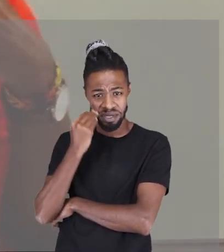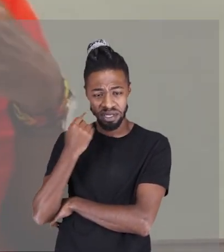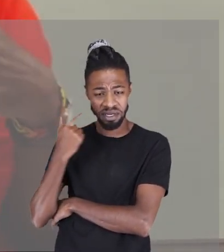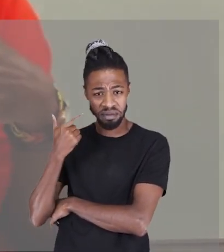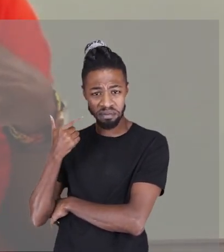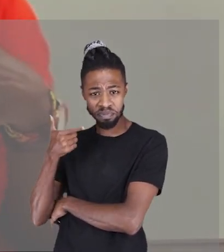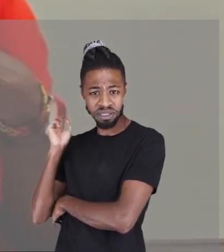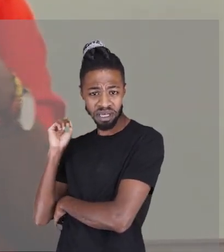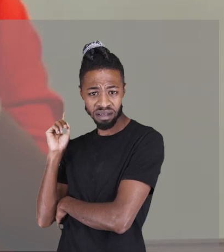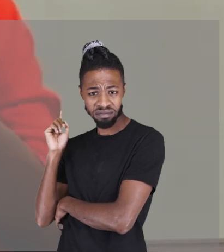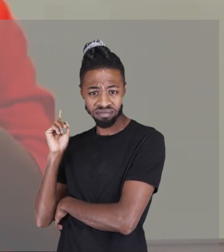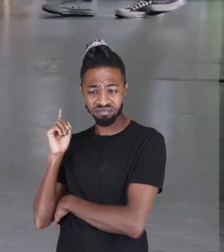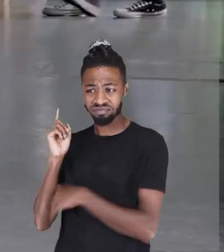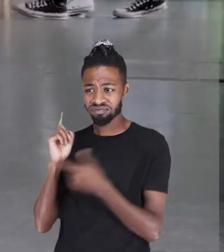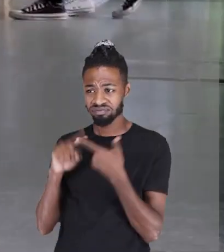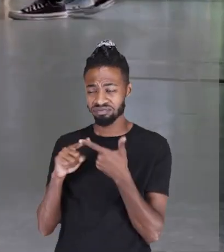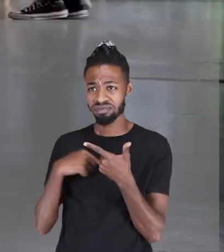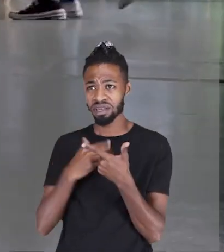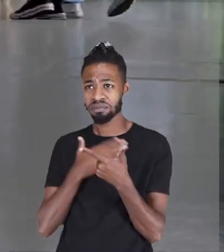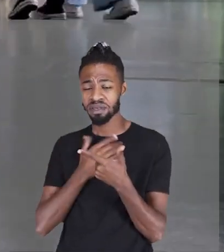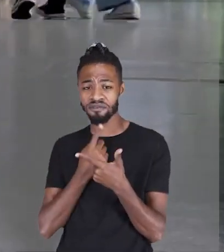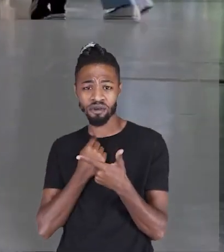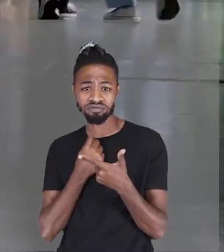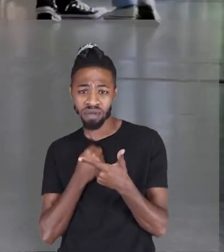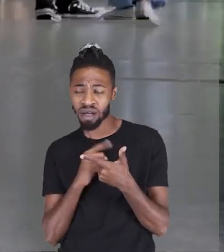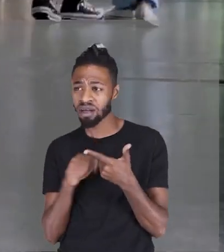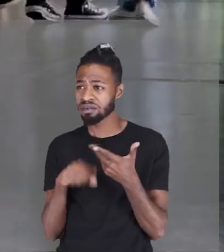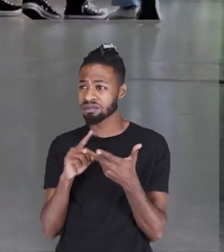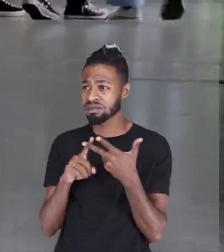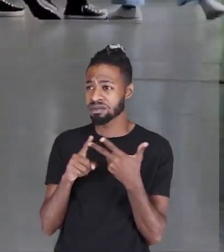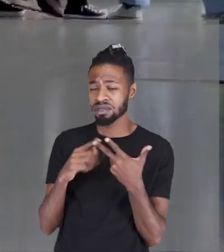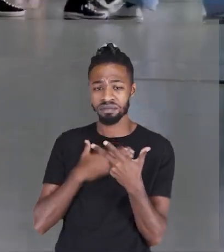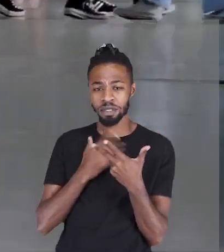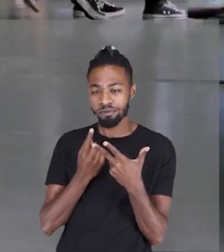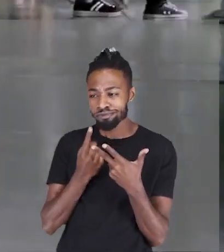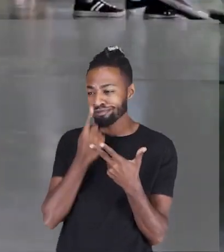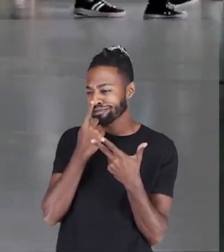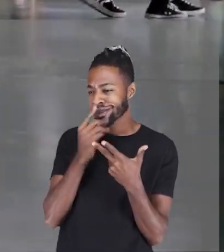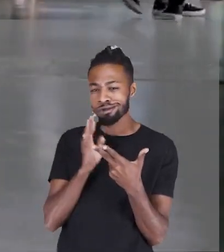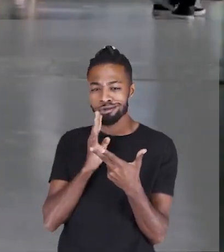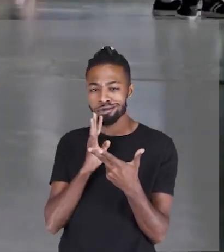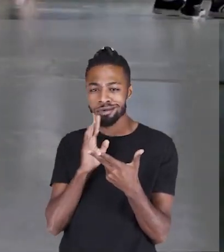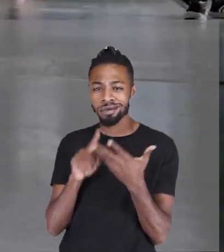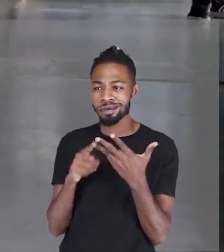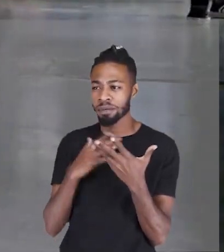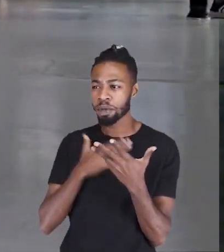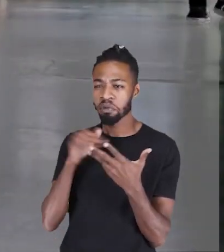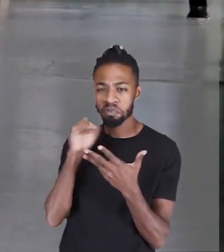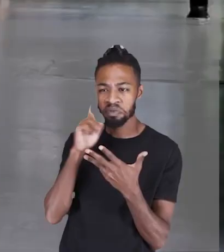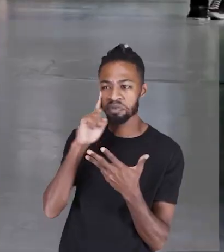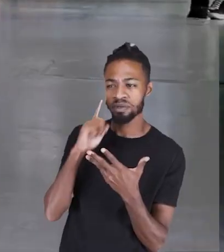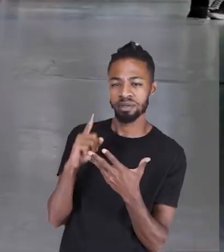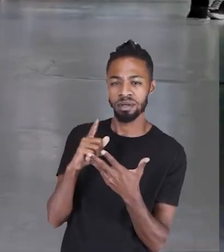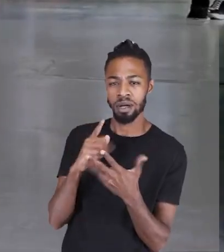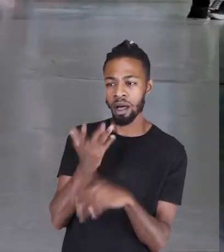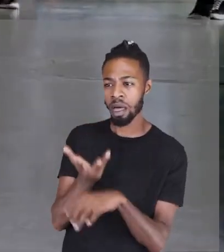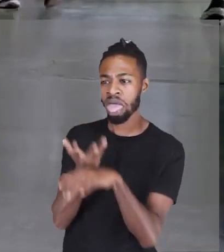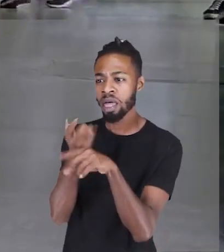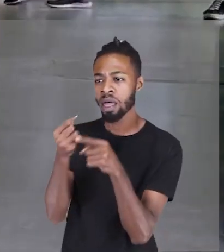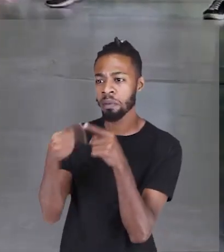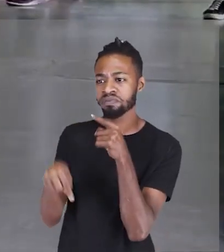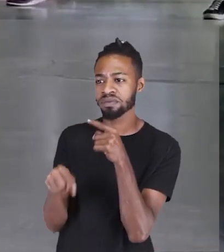trabalhados, desconectados das suas experiências, muitas vezes, das suas expectativas, do seu território, do